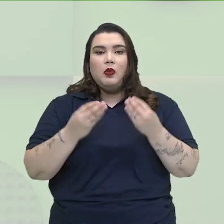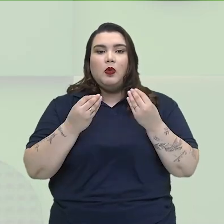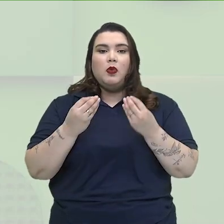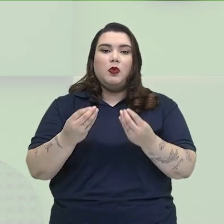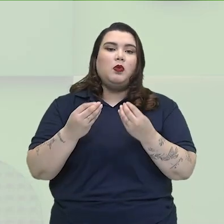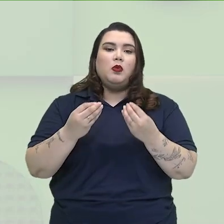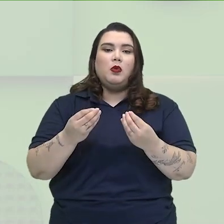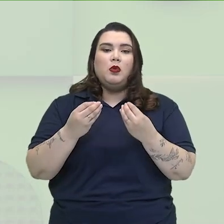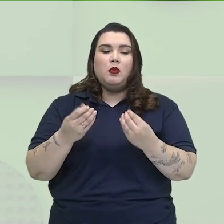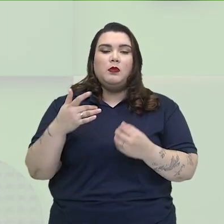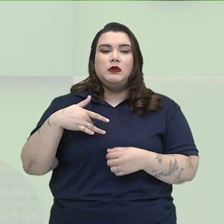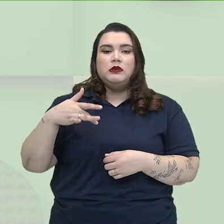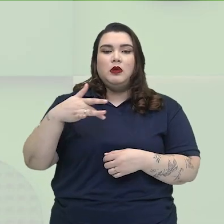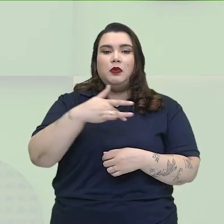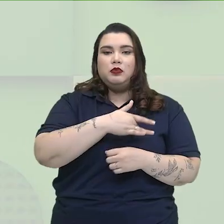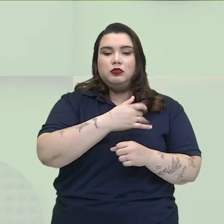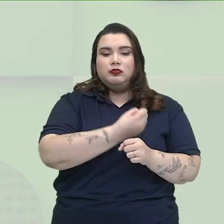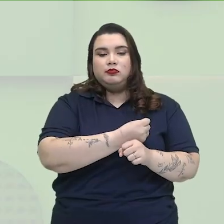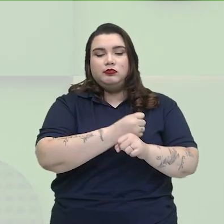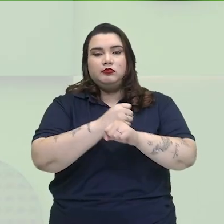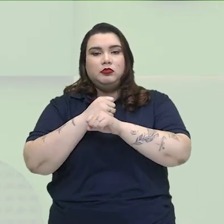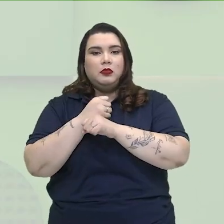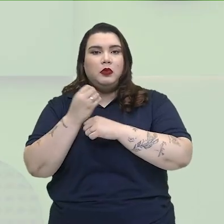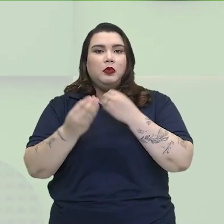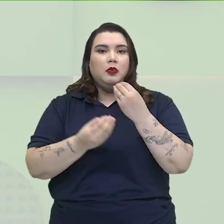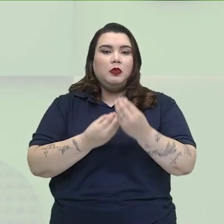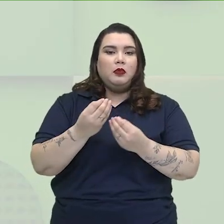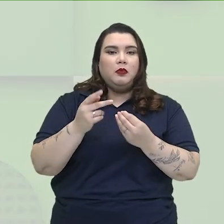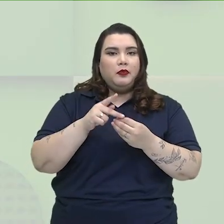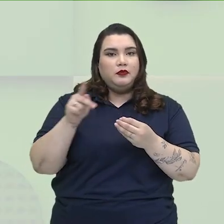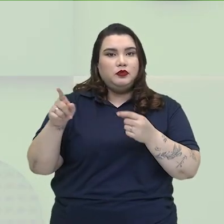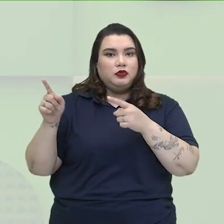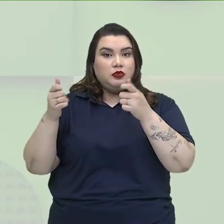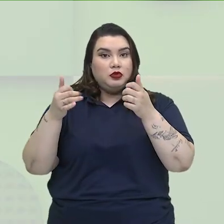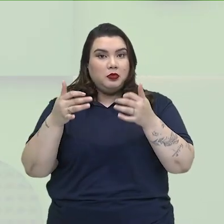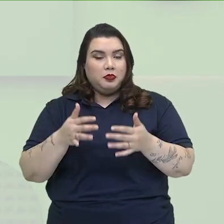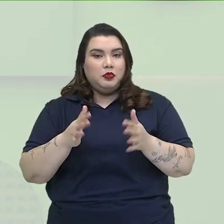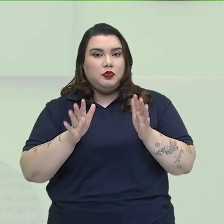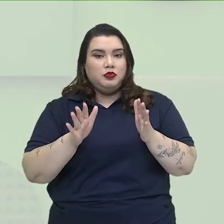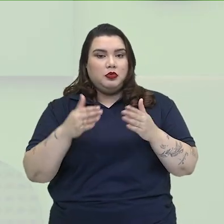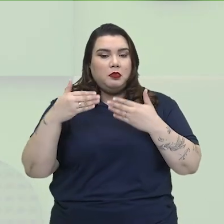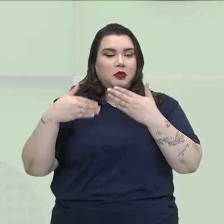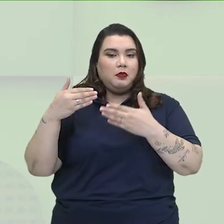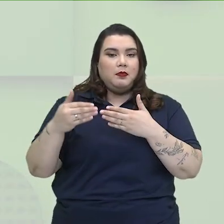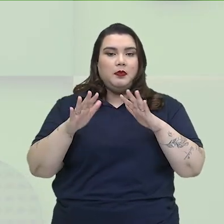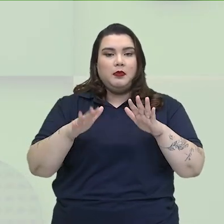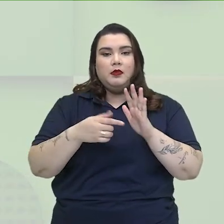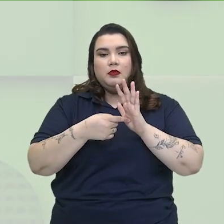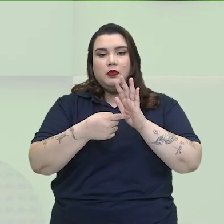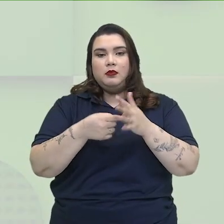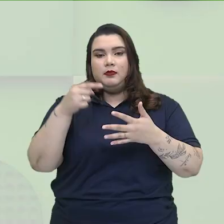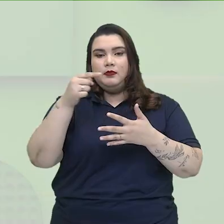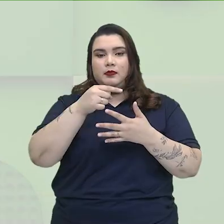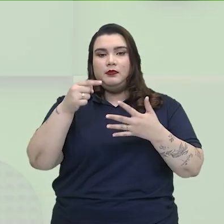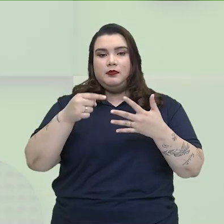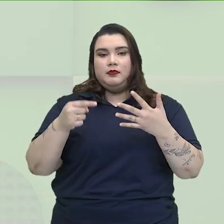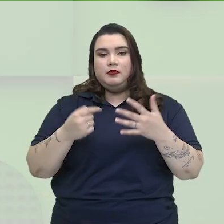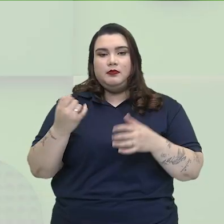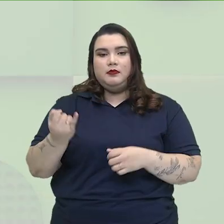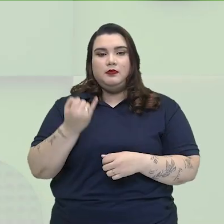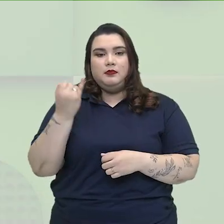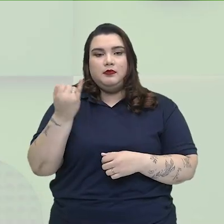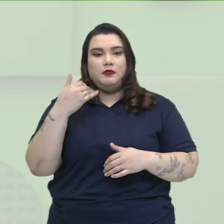a saúde óssea? A professora foi falando aí como prevenir, mas vamos aí citar alguns pontos importantes de como